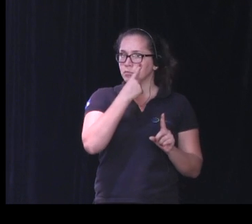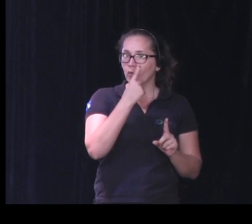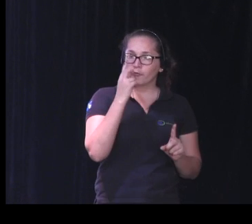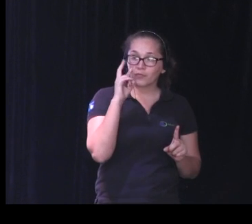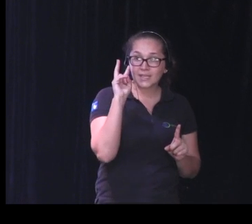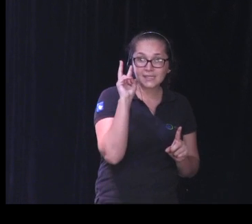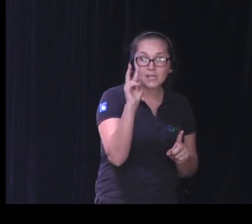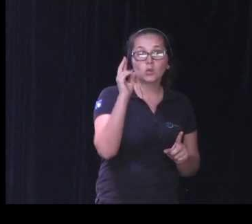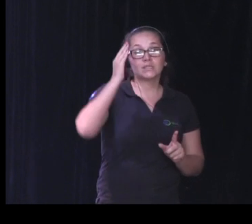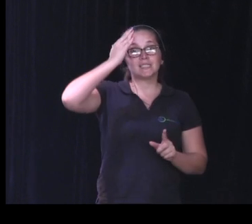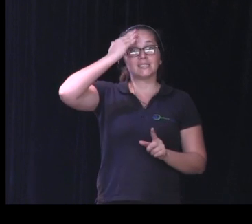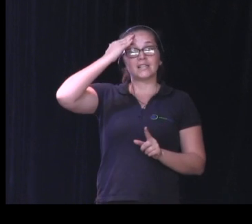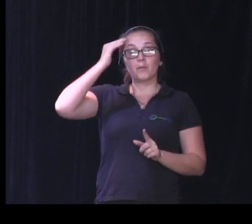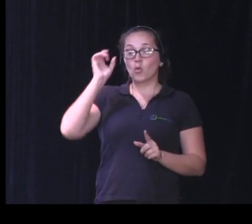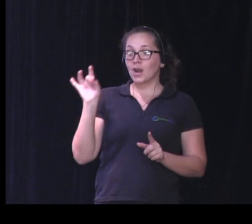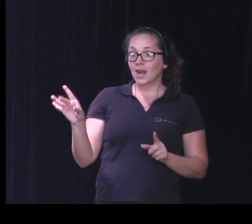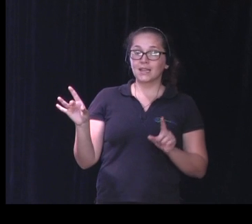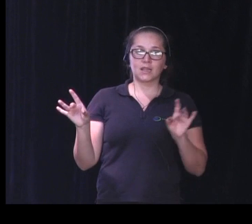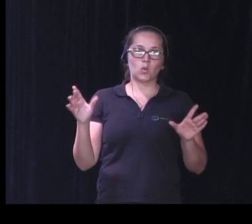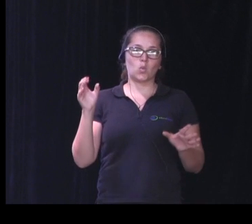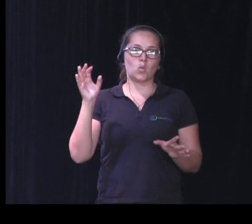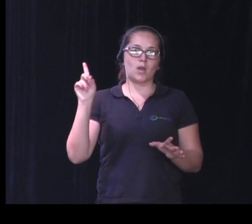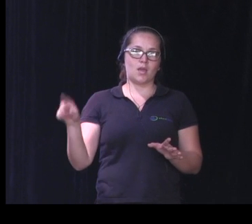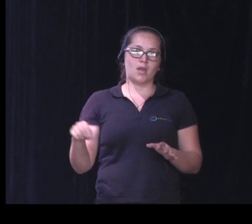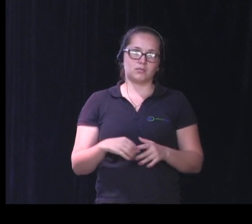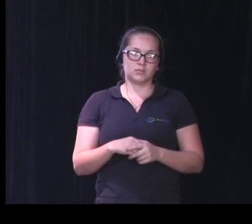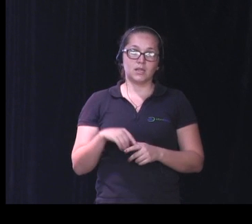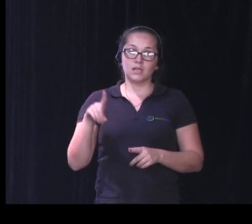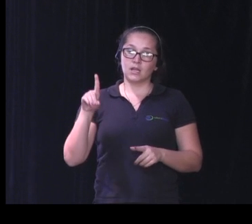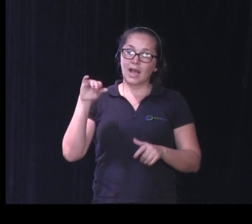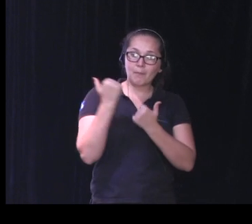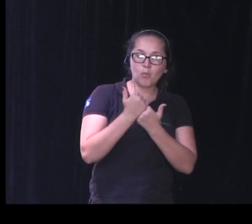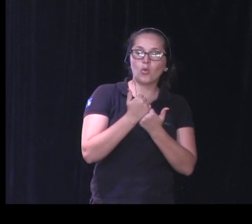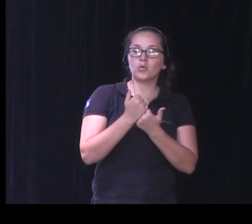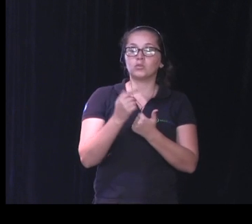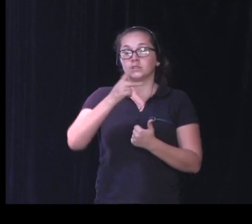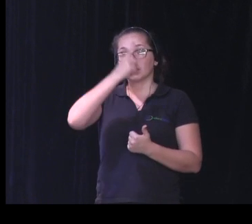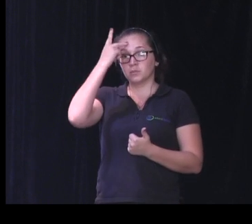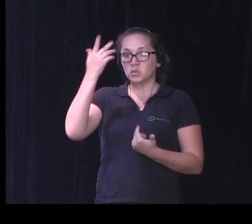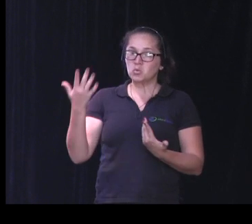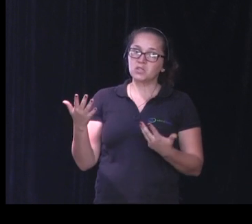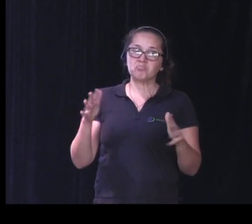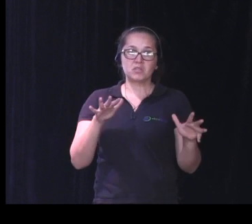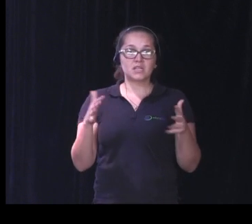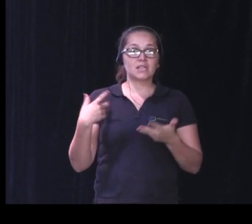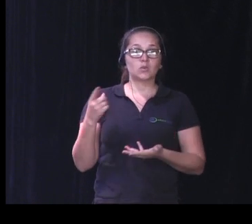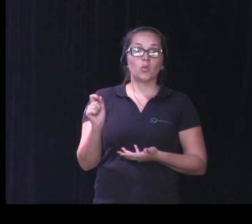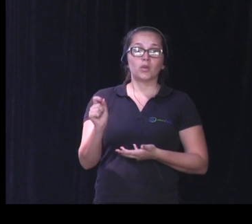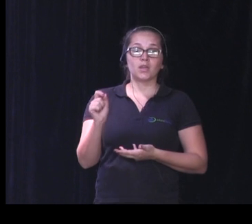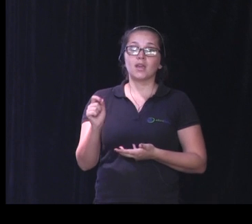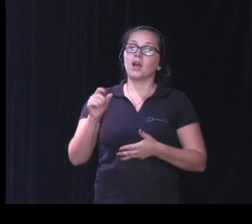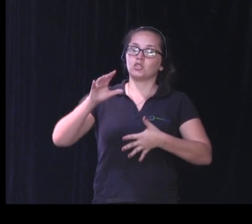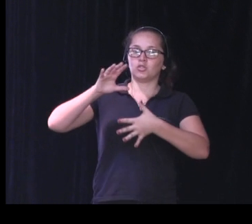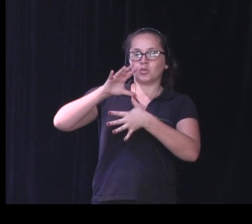eles têm uma visão de saber o que são. E a única forma de se apoiar naquilo que as